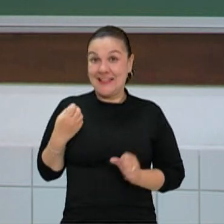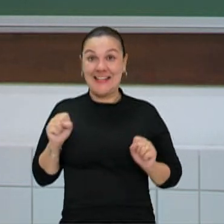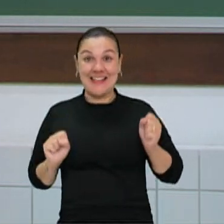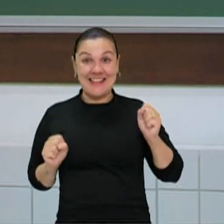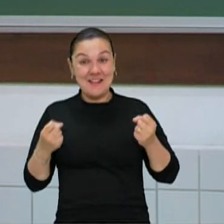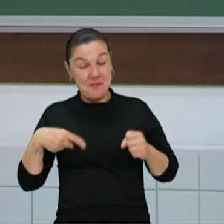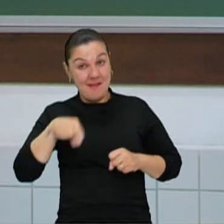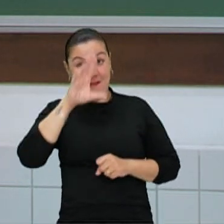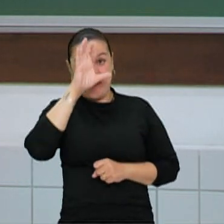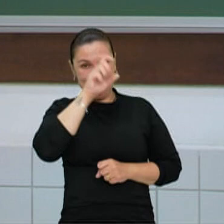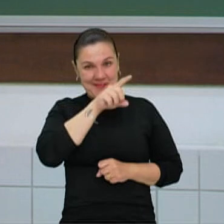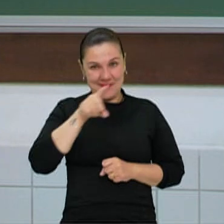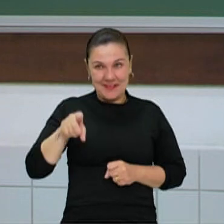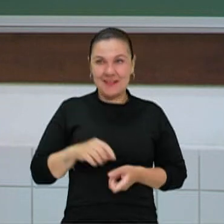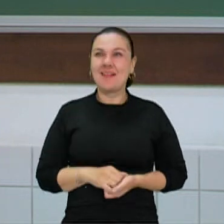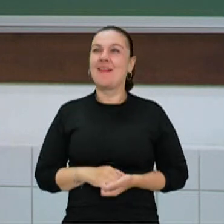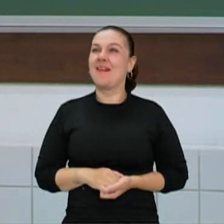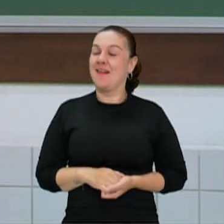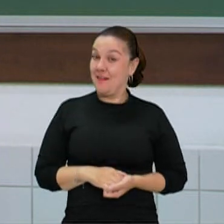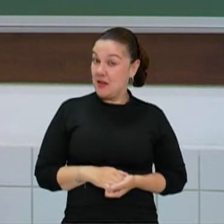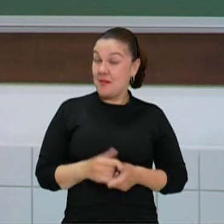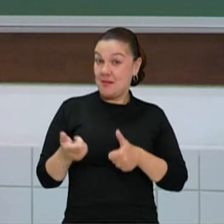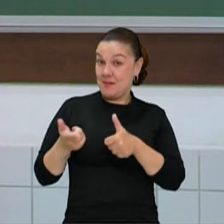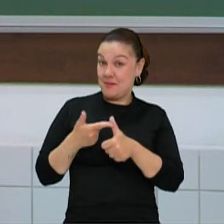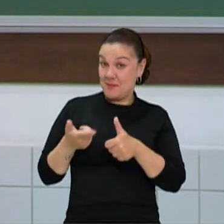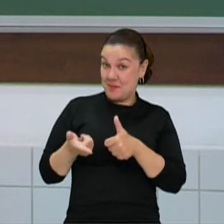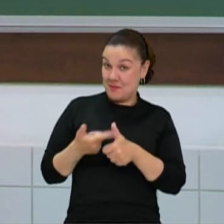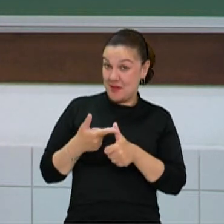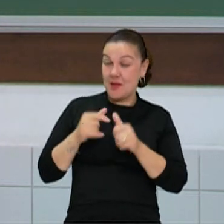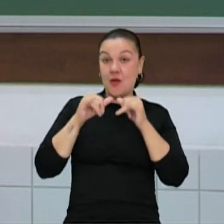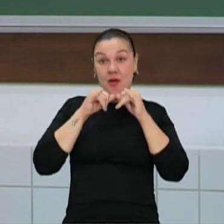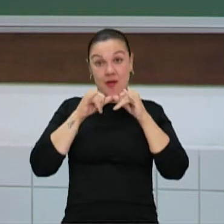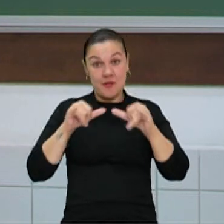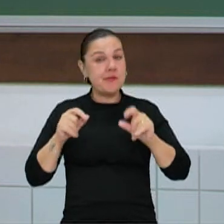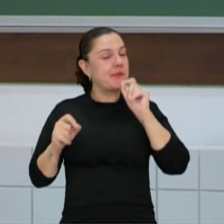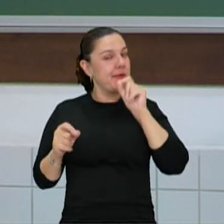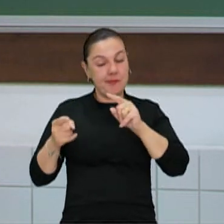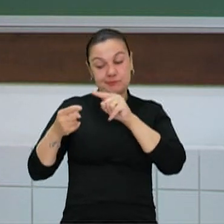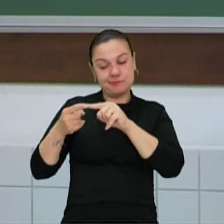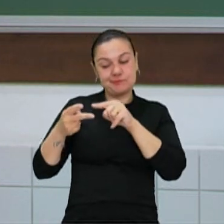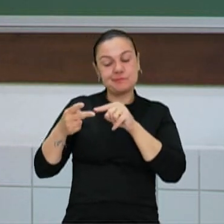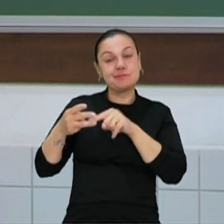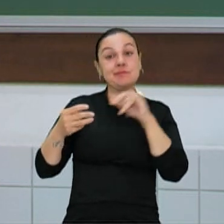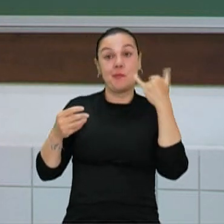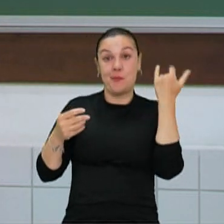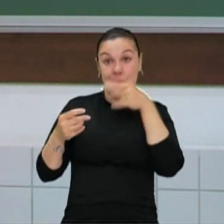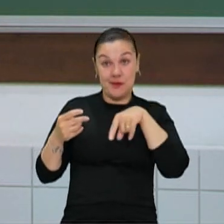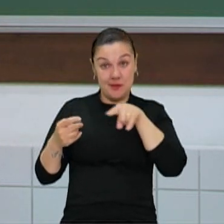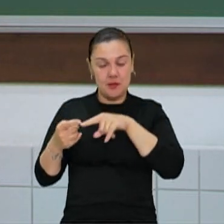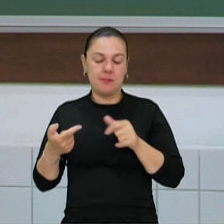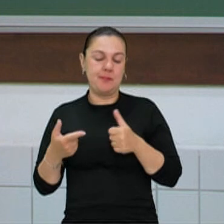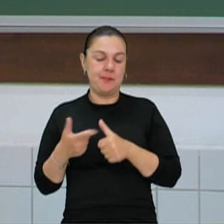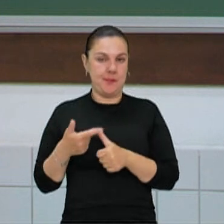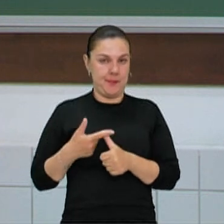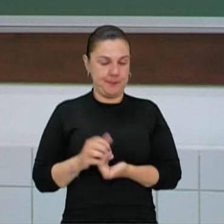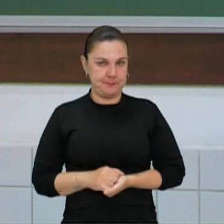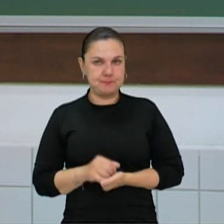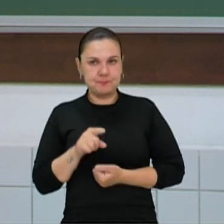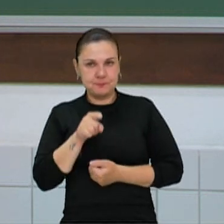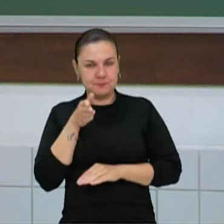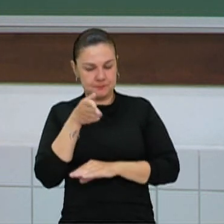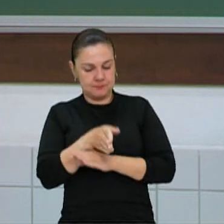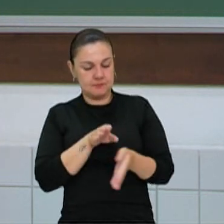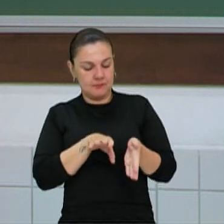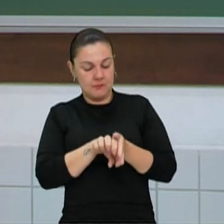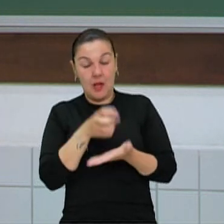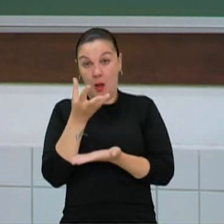para aprender. Isso que é bacana. Mas antes de começarmos a nossa aula, 3 recadinhos super importantes. Primeiro, se você tem acesso